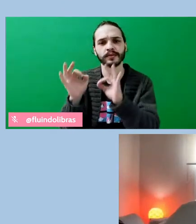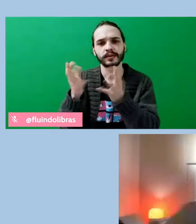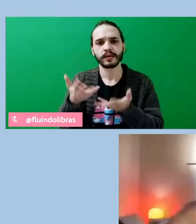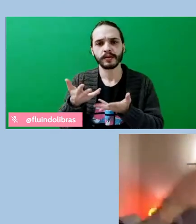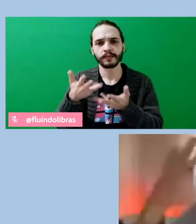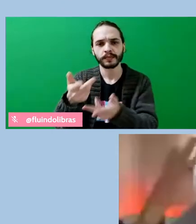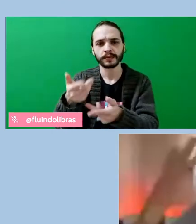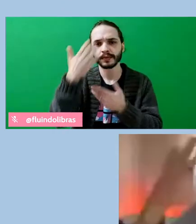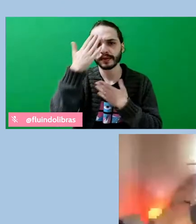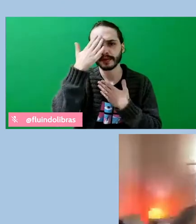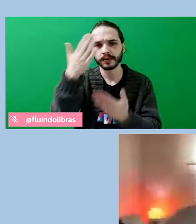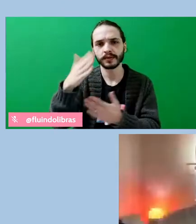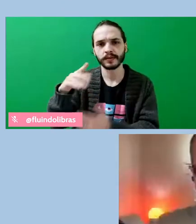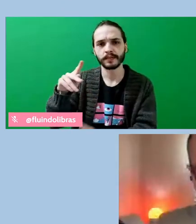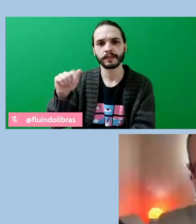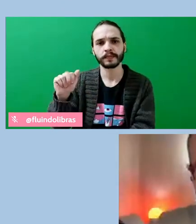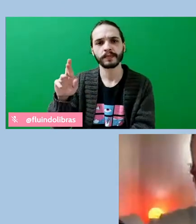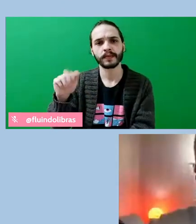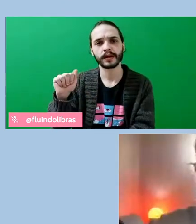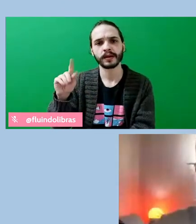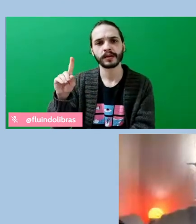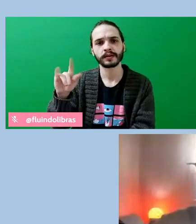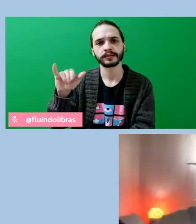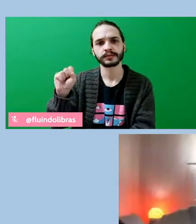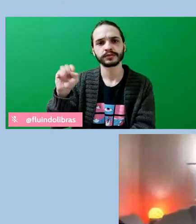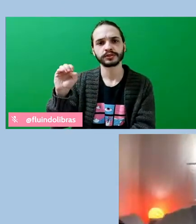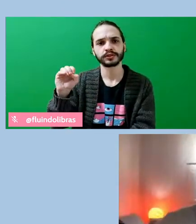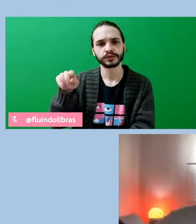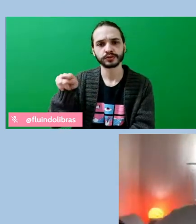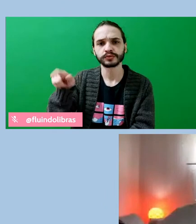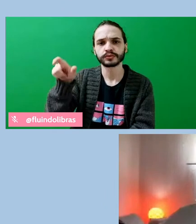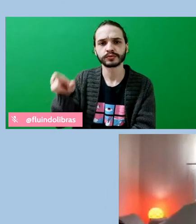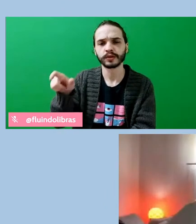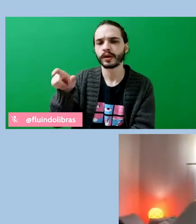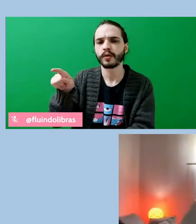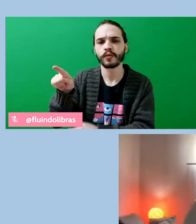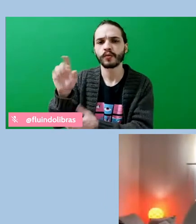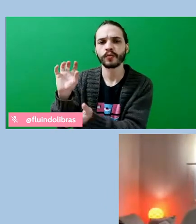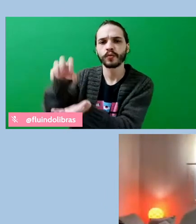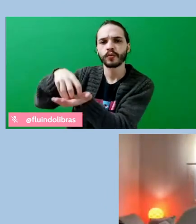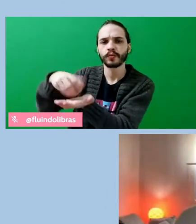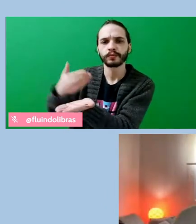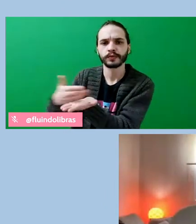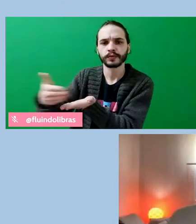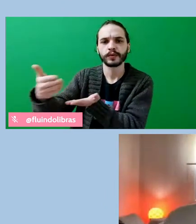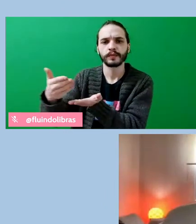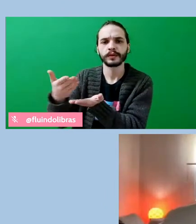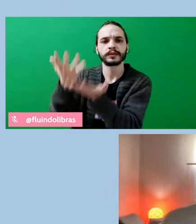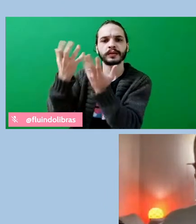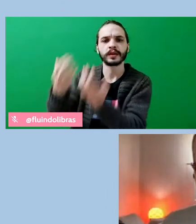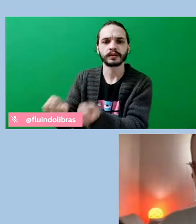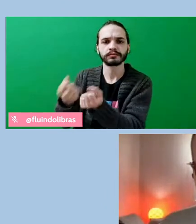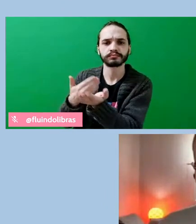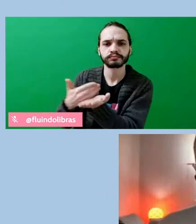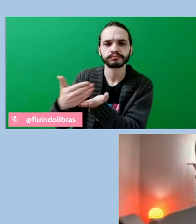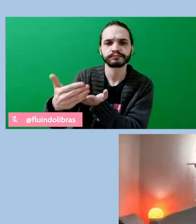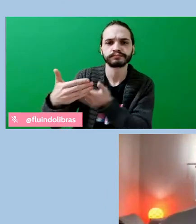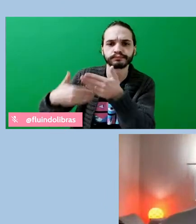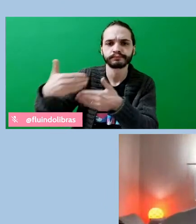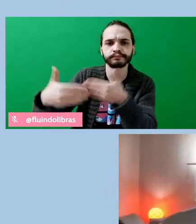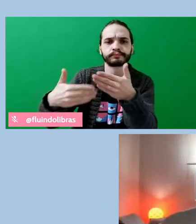Instituto Paradiso, que começou esse link todo, né, que toparam também essa proposta doida nossa de